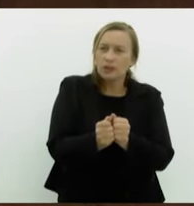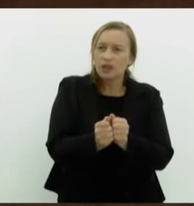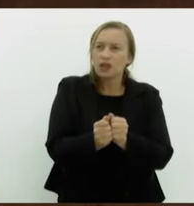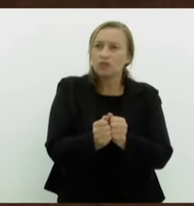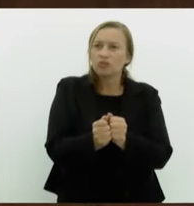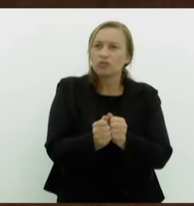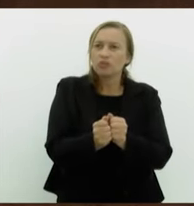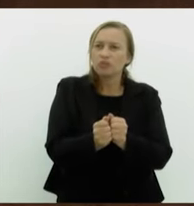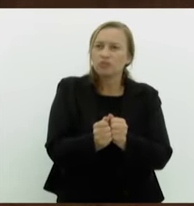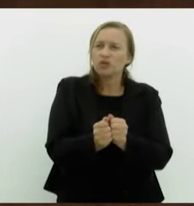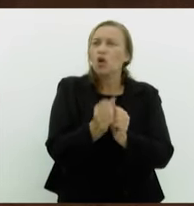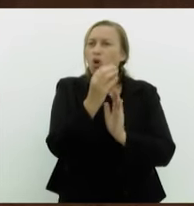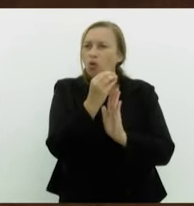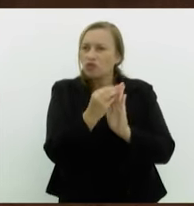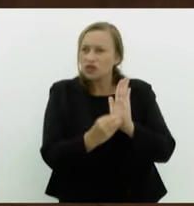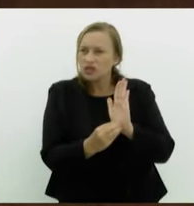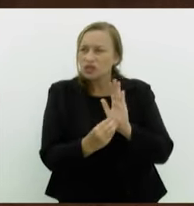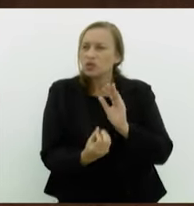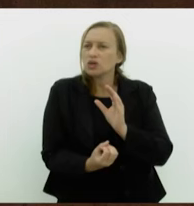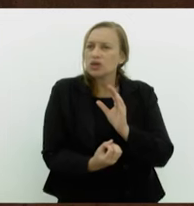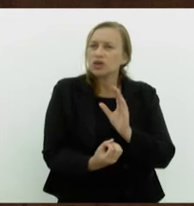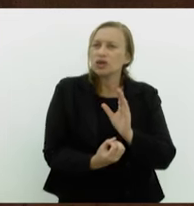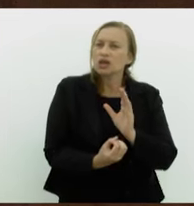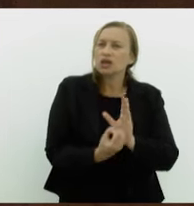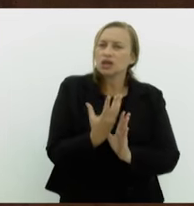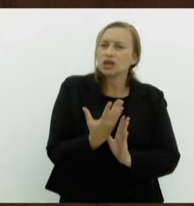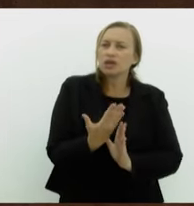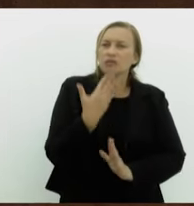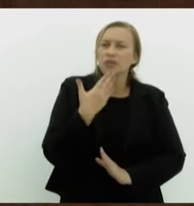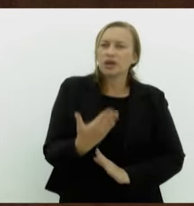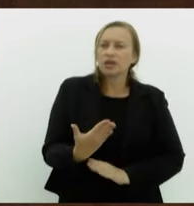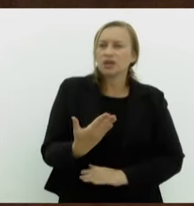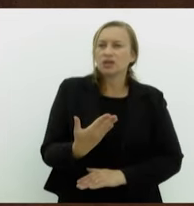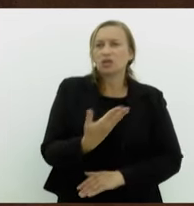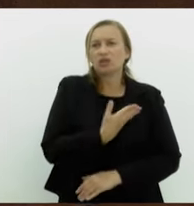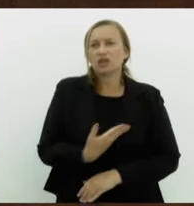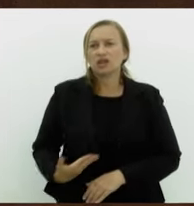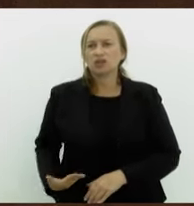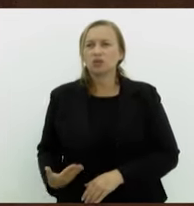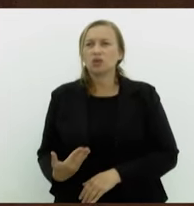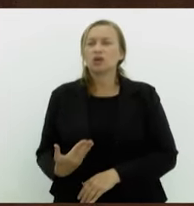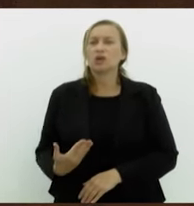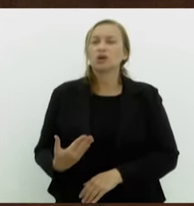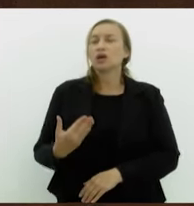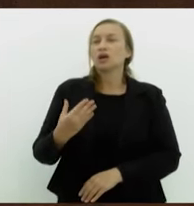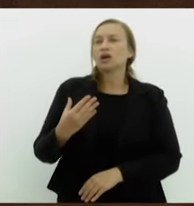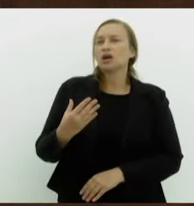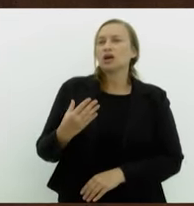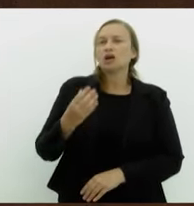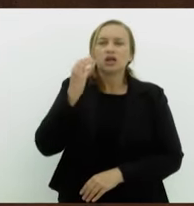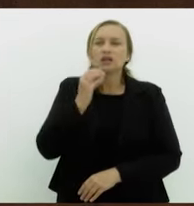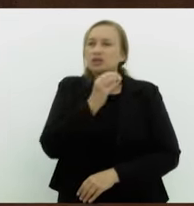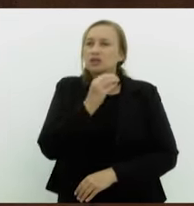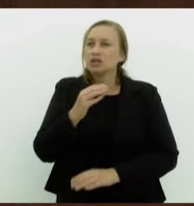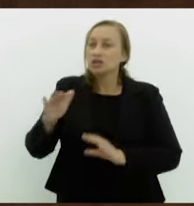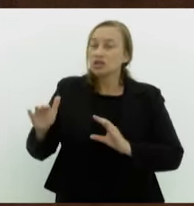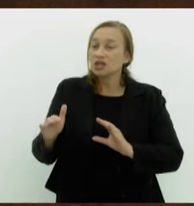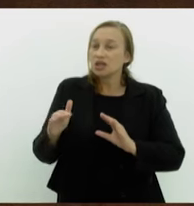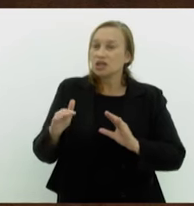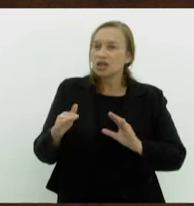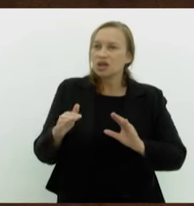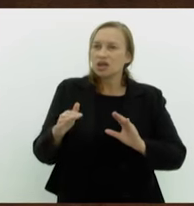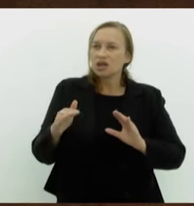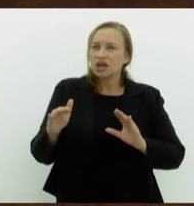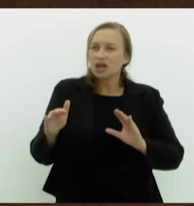fazer esse ofício solicitando ao governador Cláudio Castro para que mande vacinas, para que a gente do Rio de Janeiro, nós parlamentares, possamos orgulhar a nossa